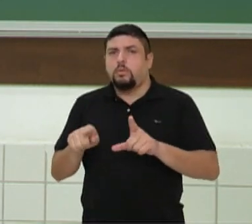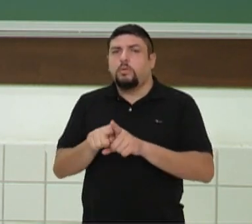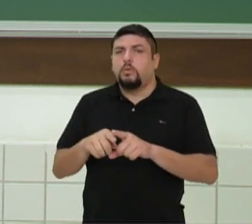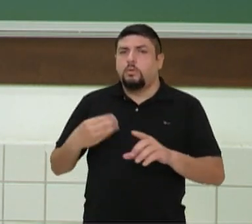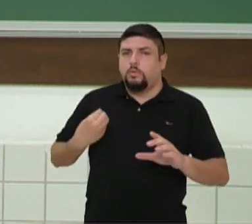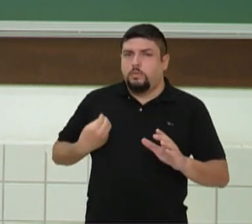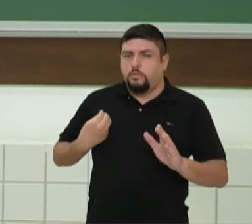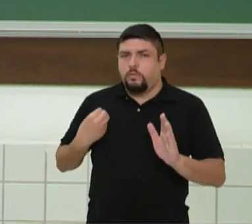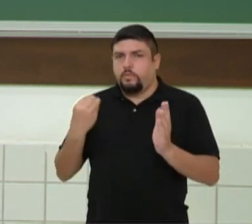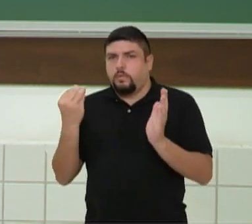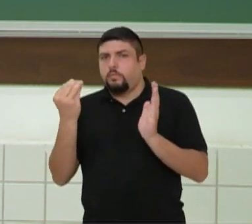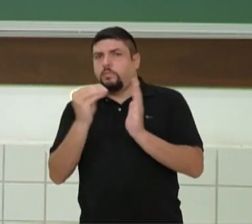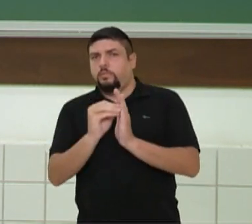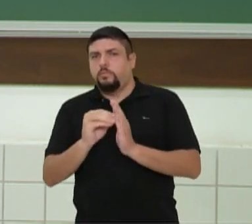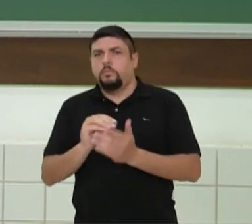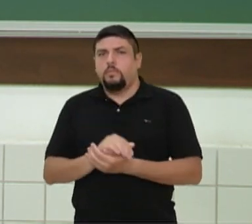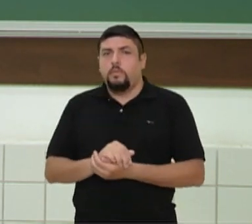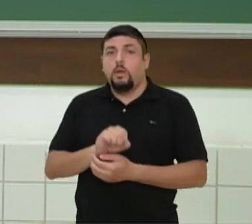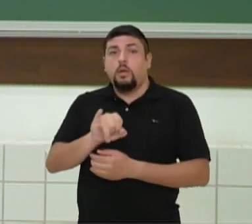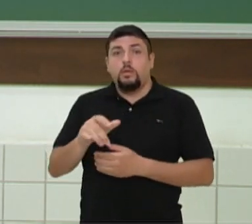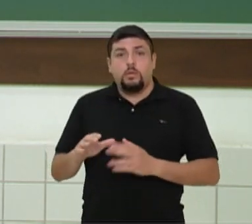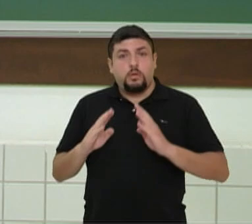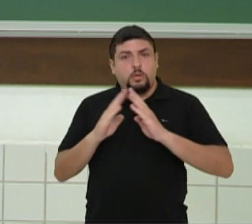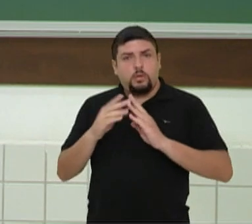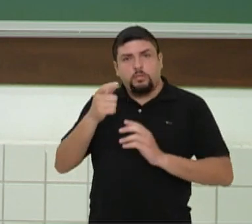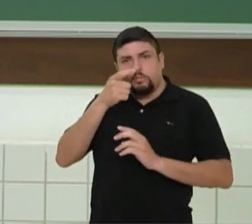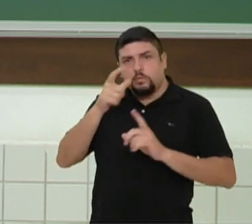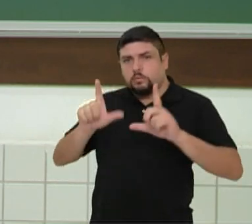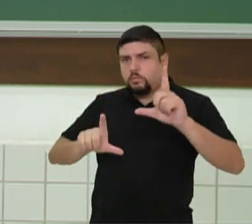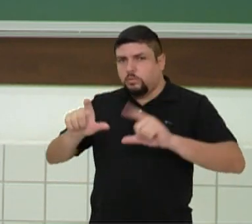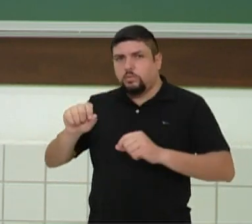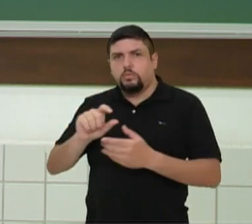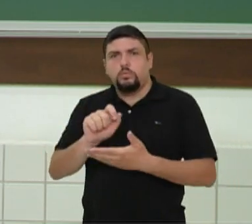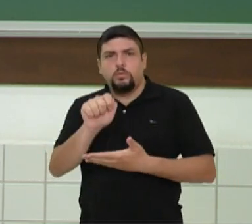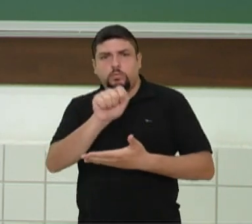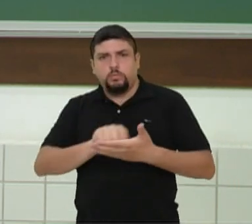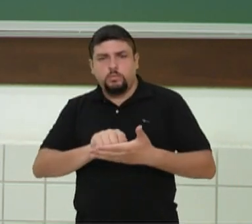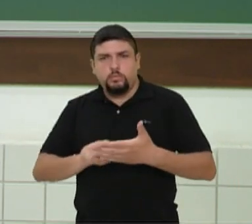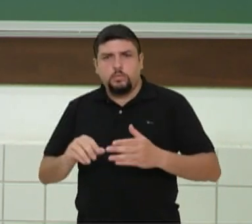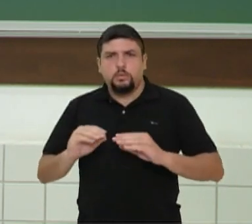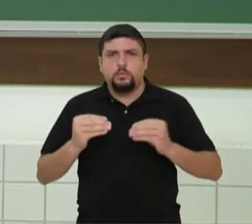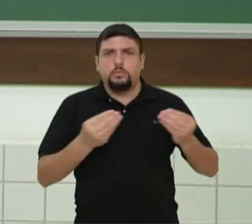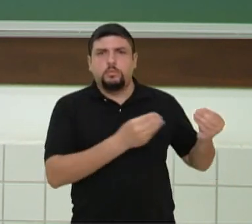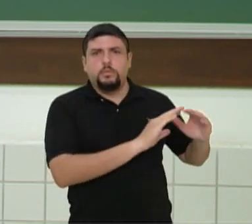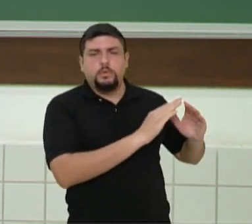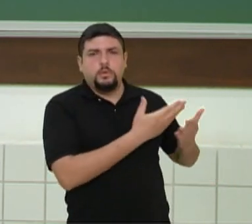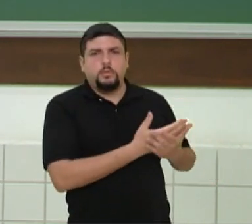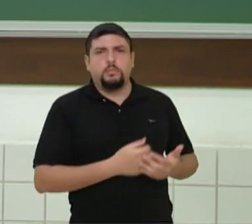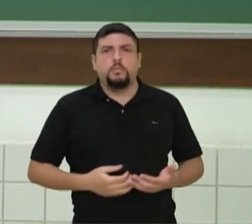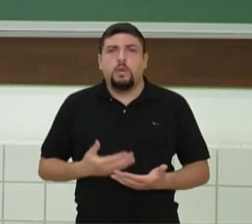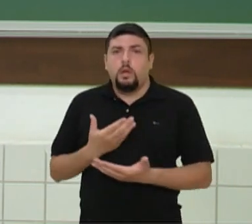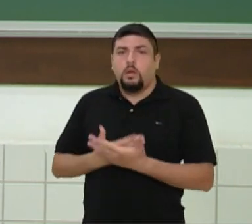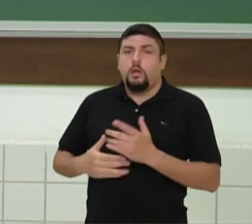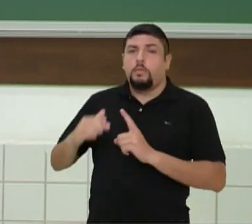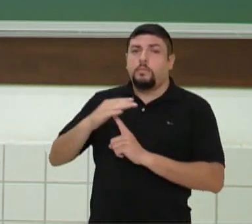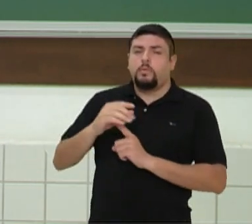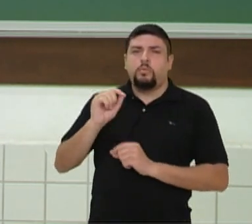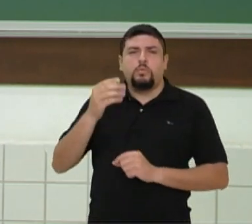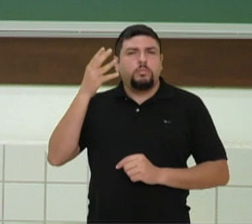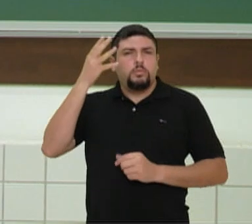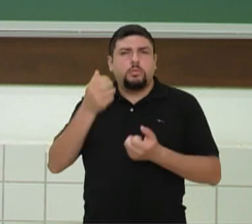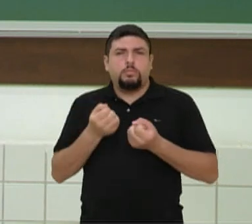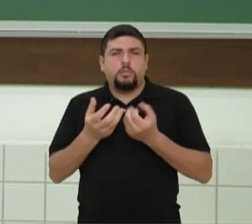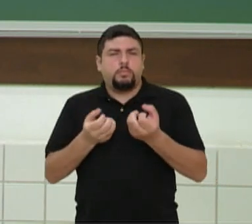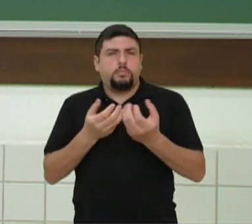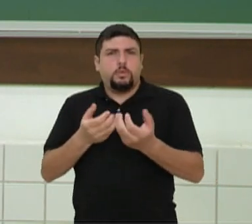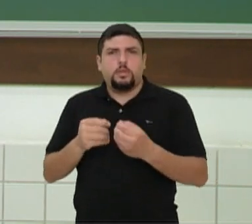E não esqueça, se estiver fazendo em casa e pela televisão, de levar na escola as suas atividades. O Aula Paraná te fornece a teoria por meio das aulas,